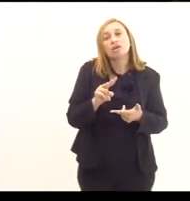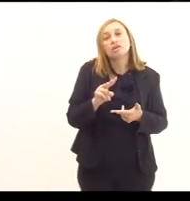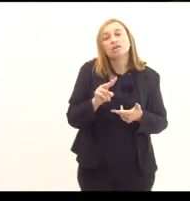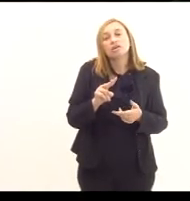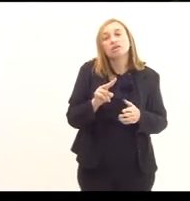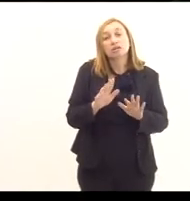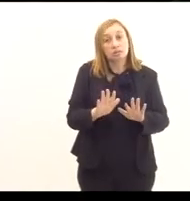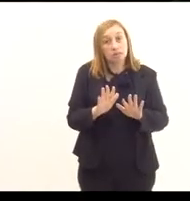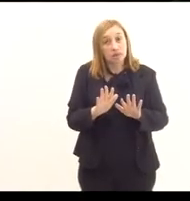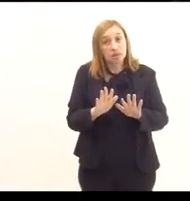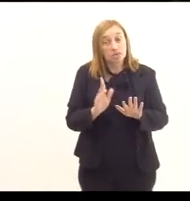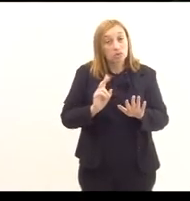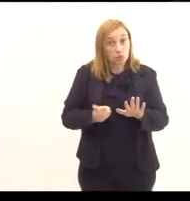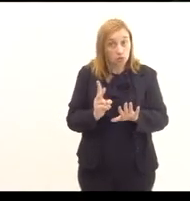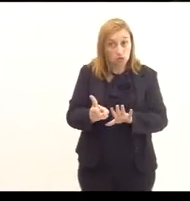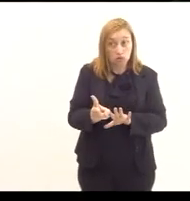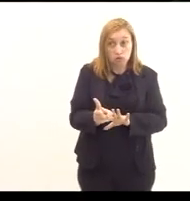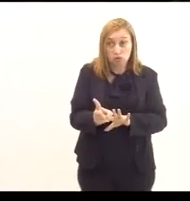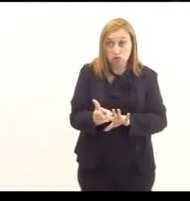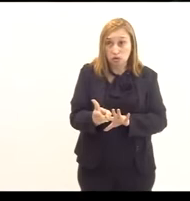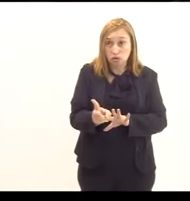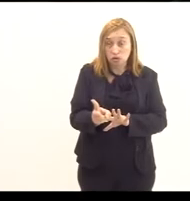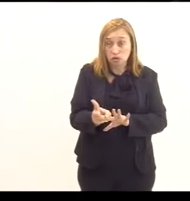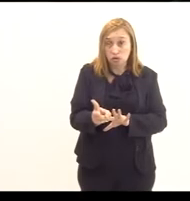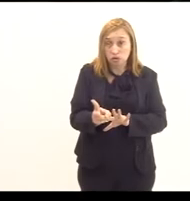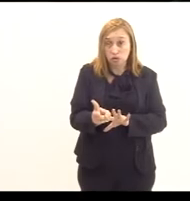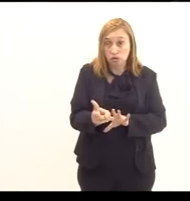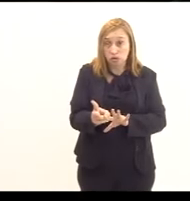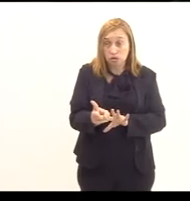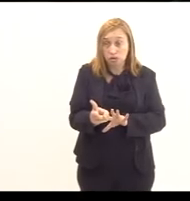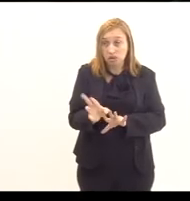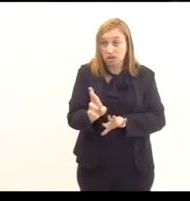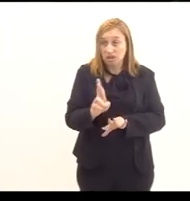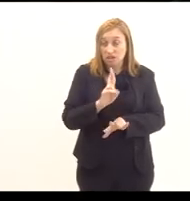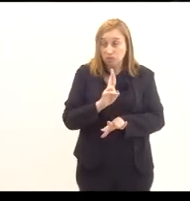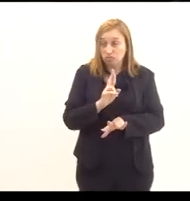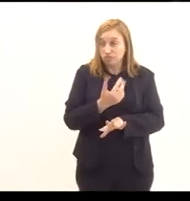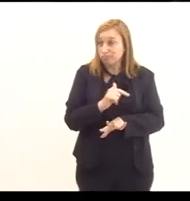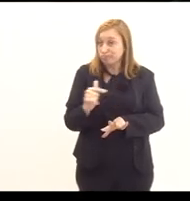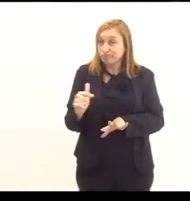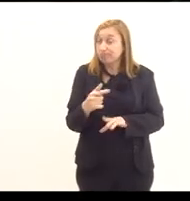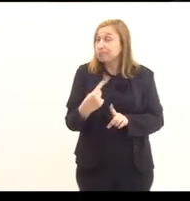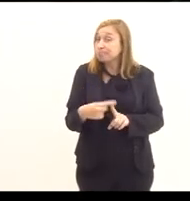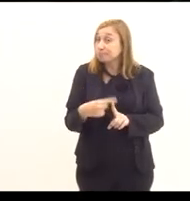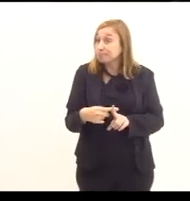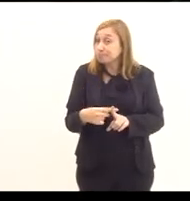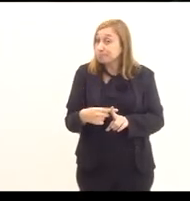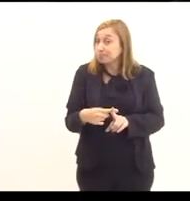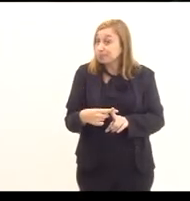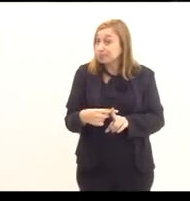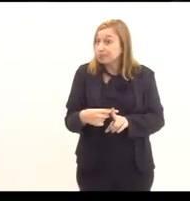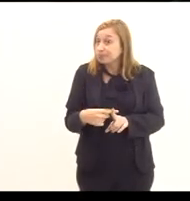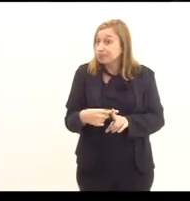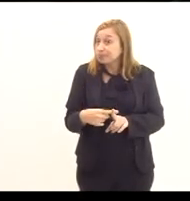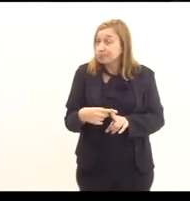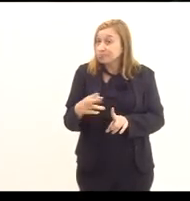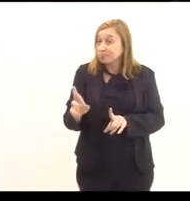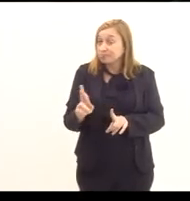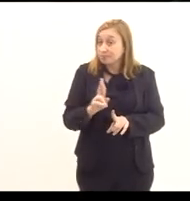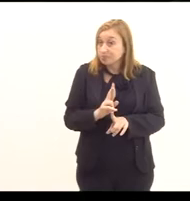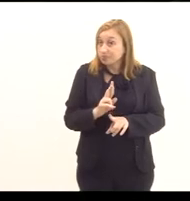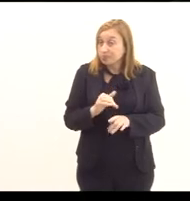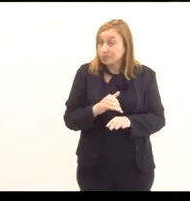mais assim continuam a gente continua sem respostas porque assim as